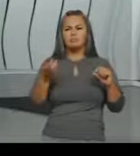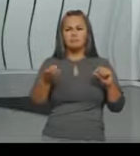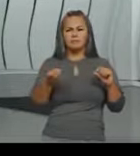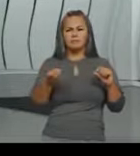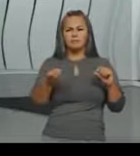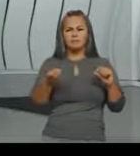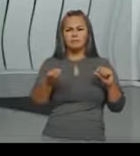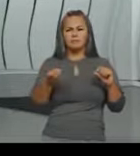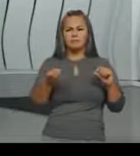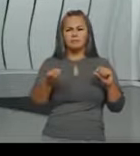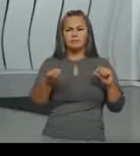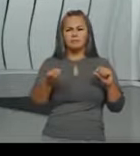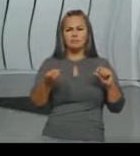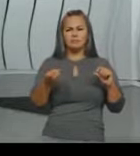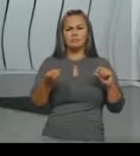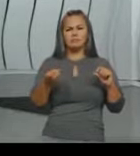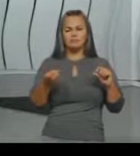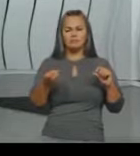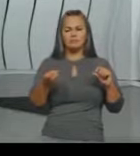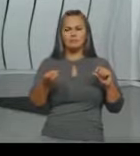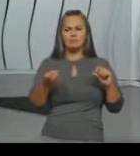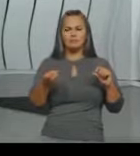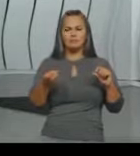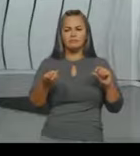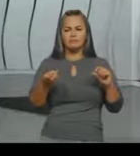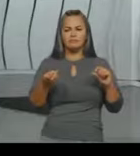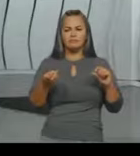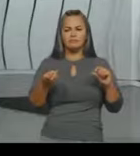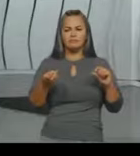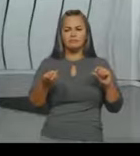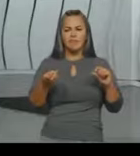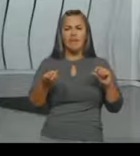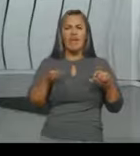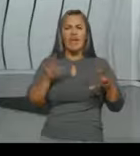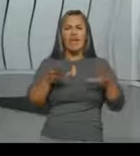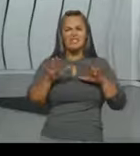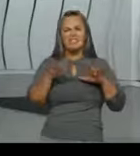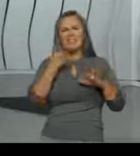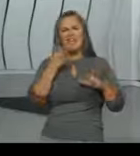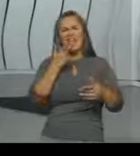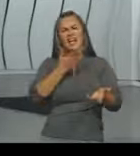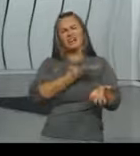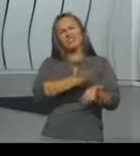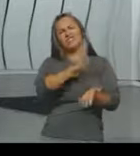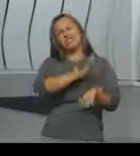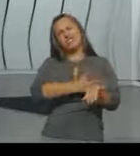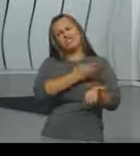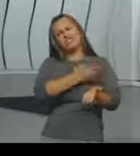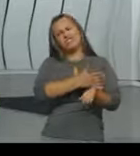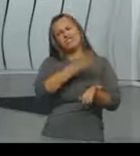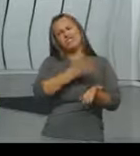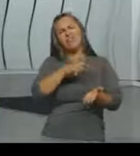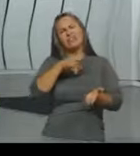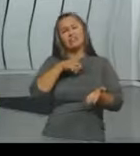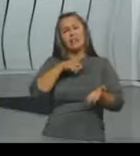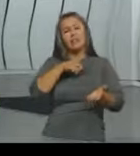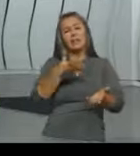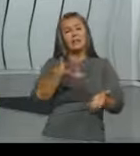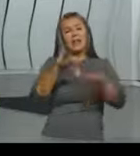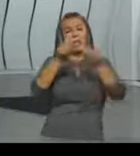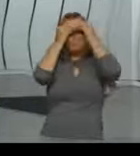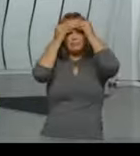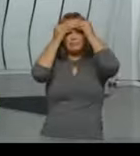não tem que sofrer. É essa a verdade. Pode ser chato? É. E concordo com você, às vezes é muito chato isso